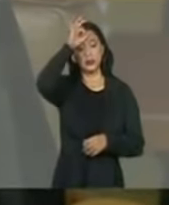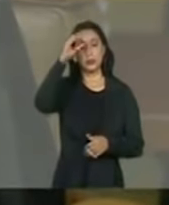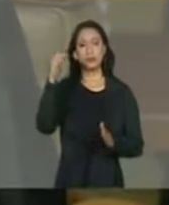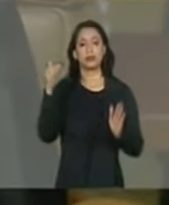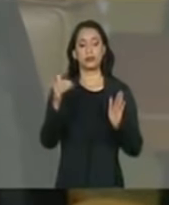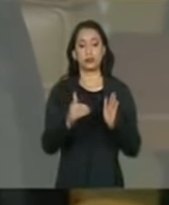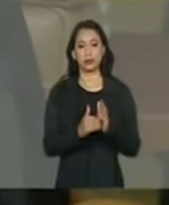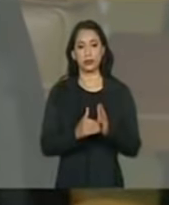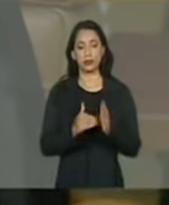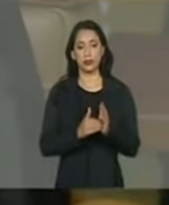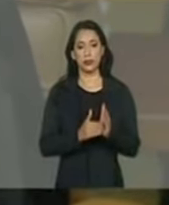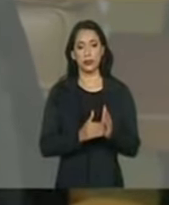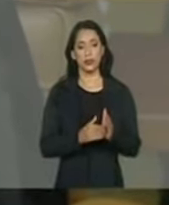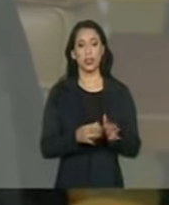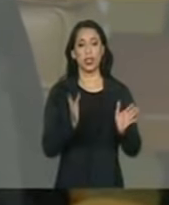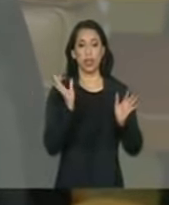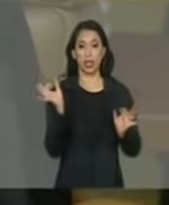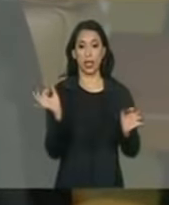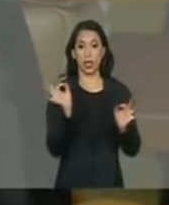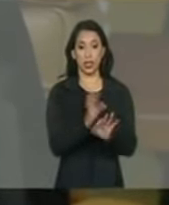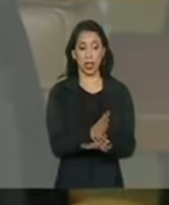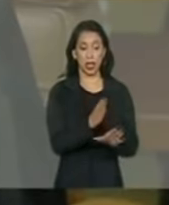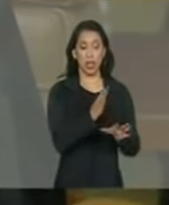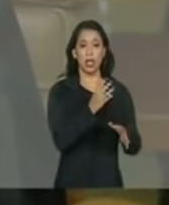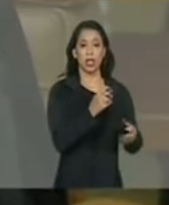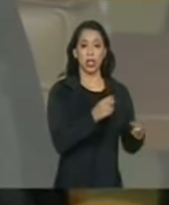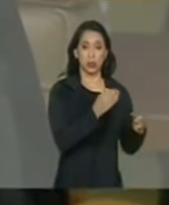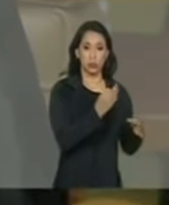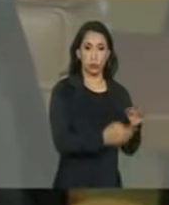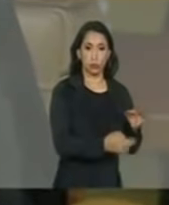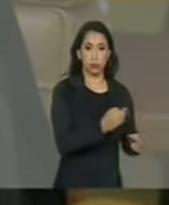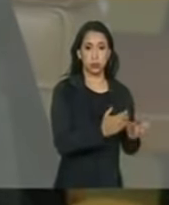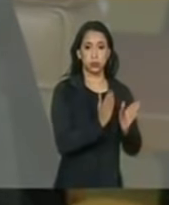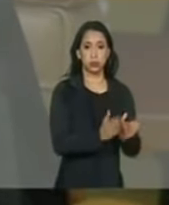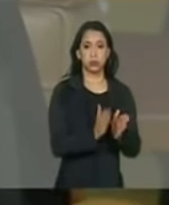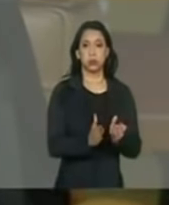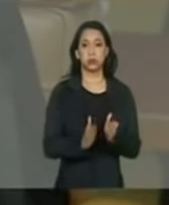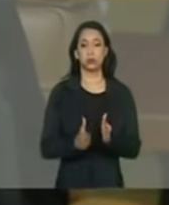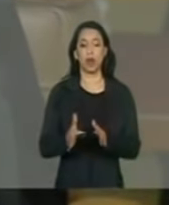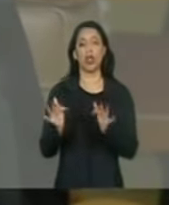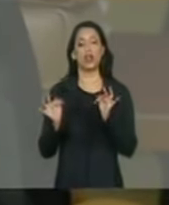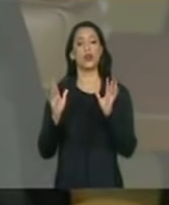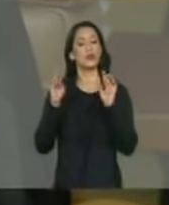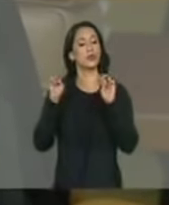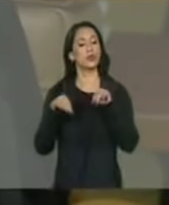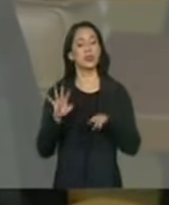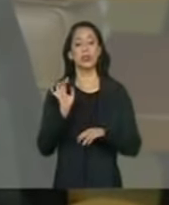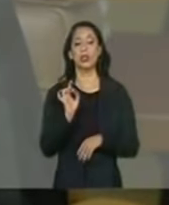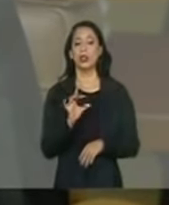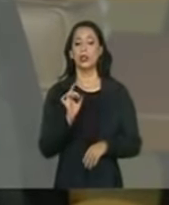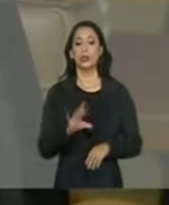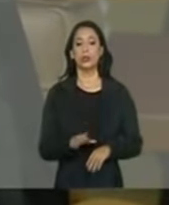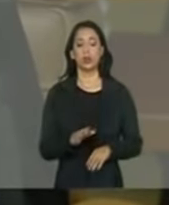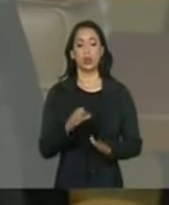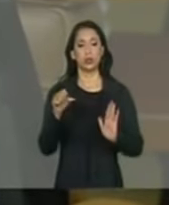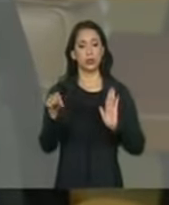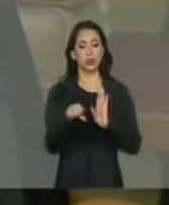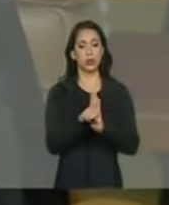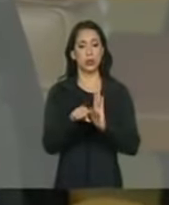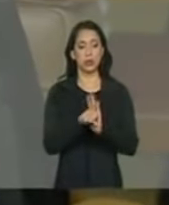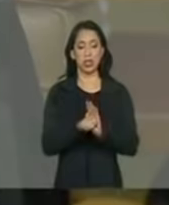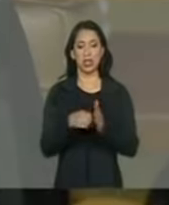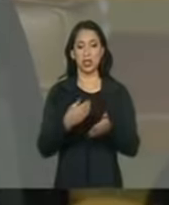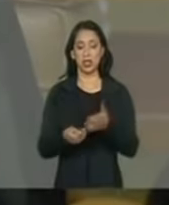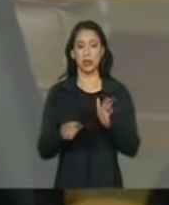corpo nitivo trânsito em julgado de sua condenação penal independentemente do caráter hediondo ou não do crime pelo qual está sendo